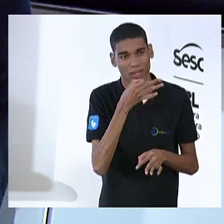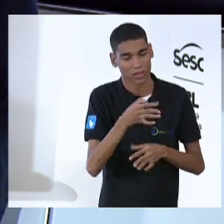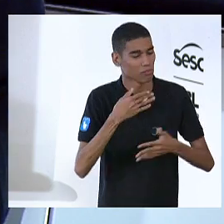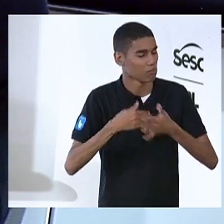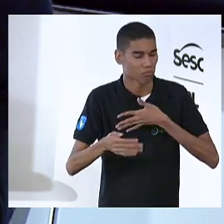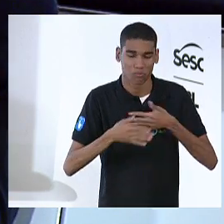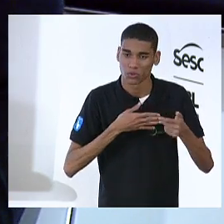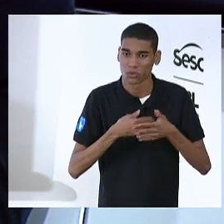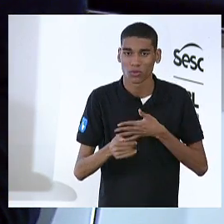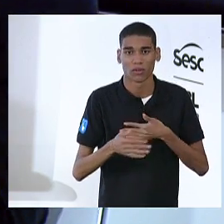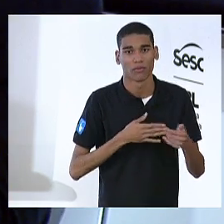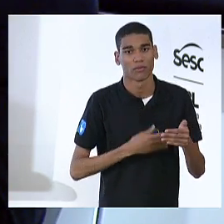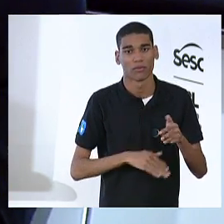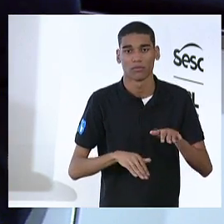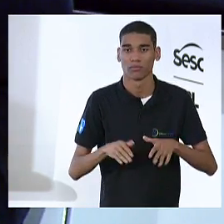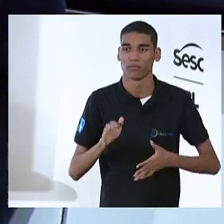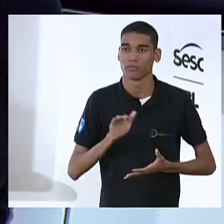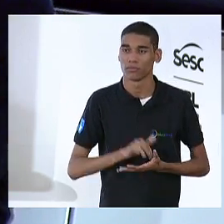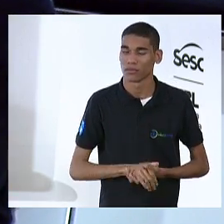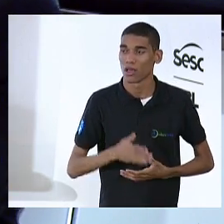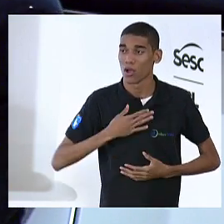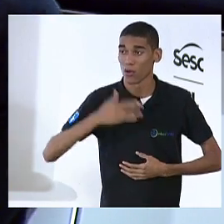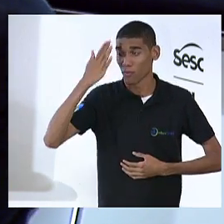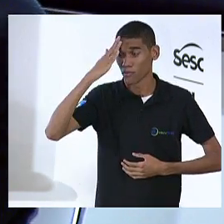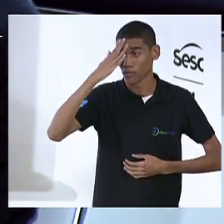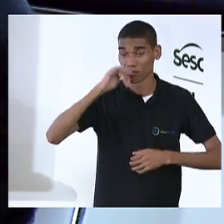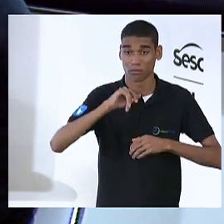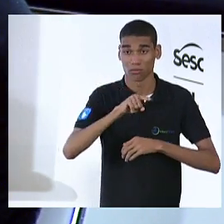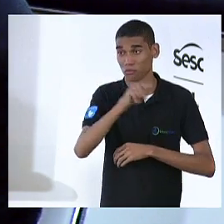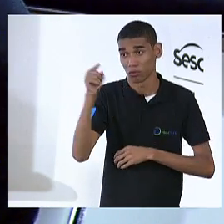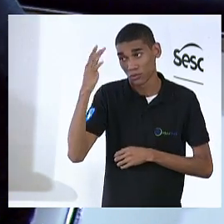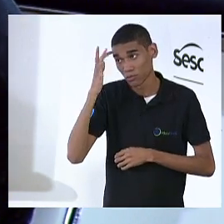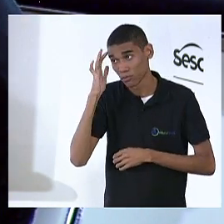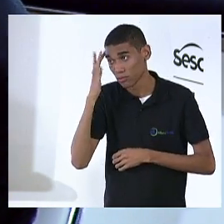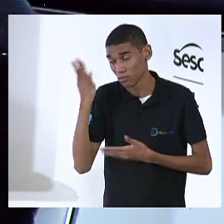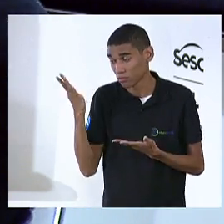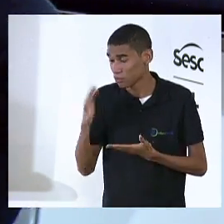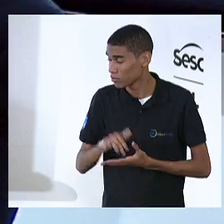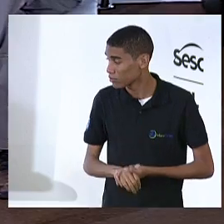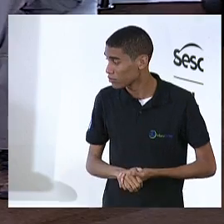é a impressão que eu tenho. Não sei se o que vocês acham disso.